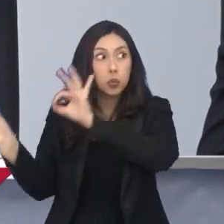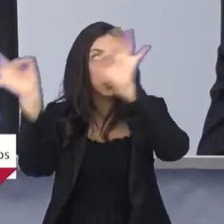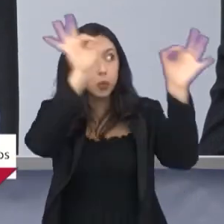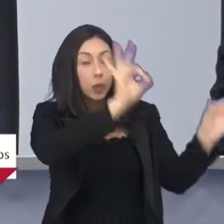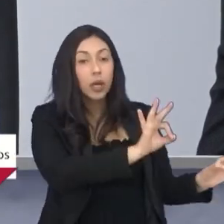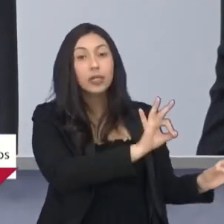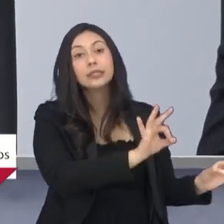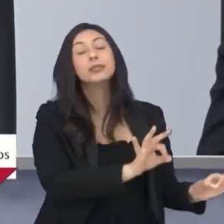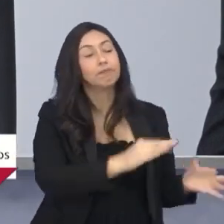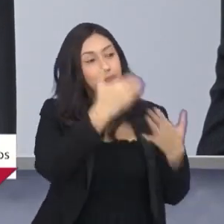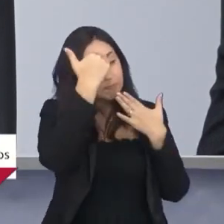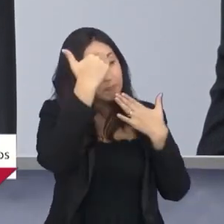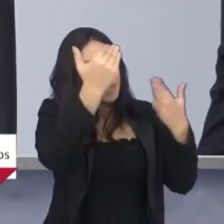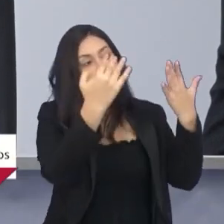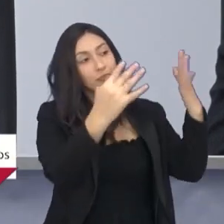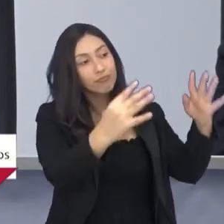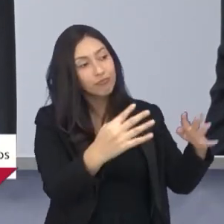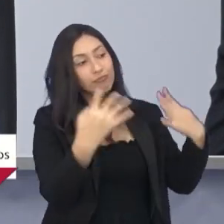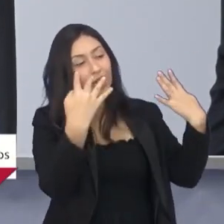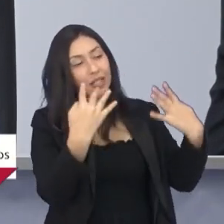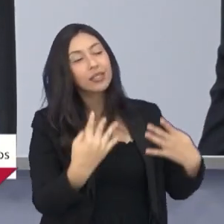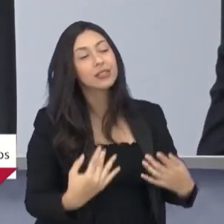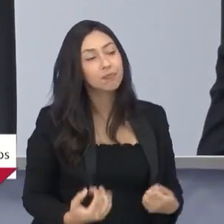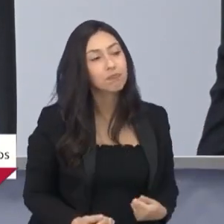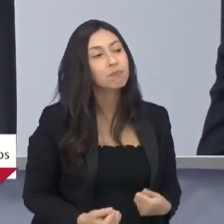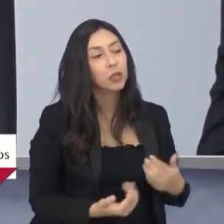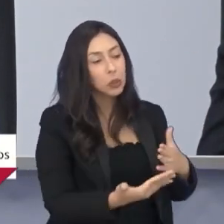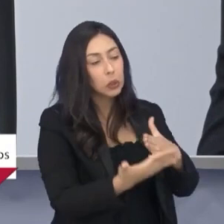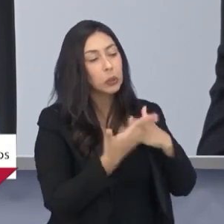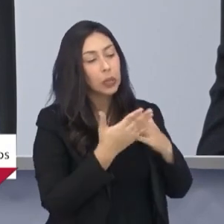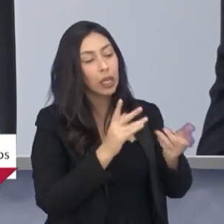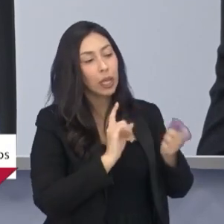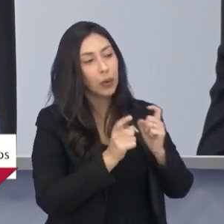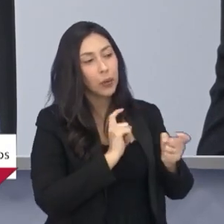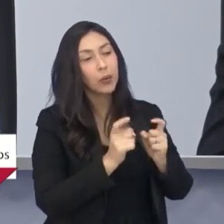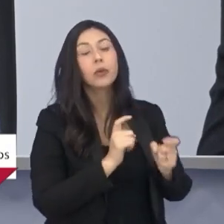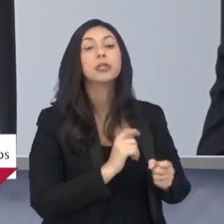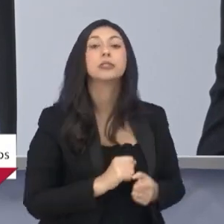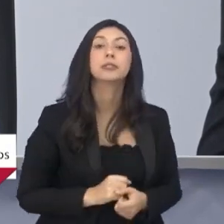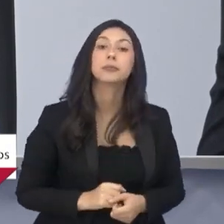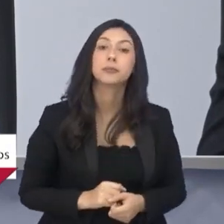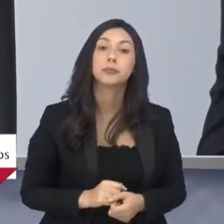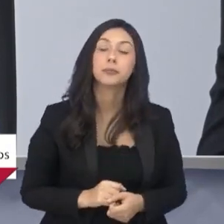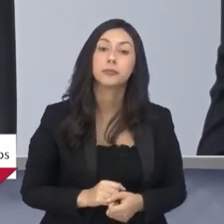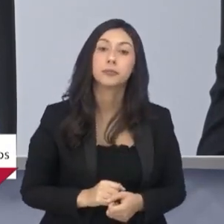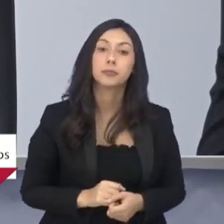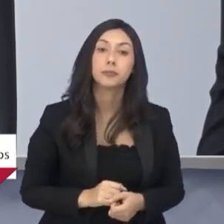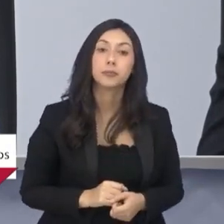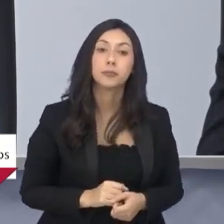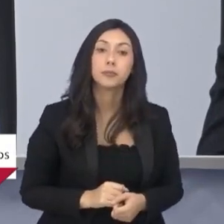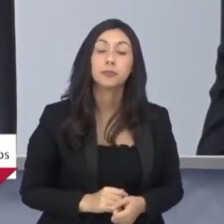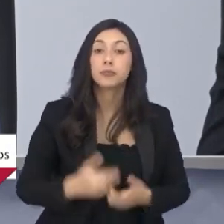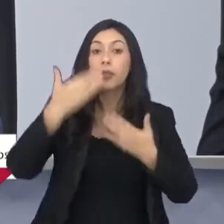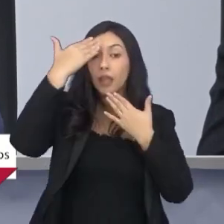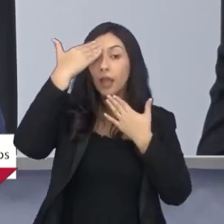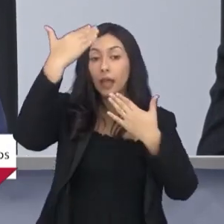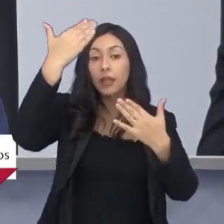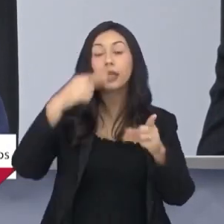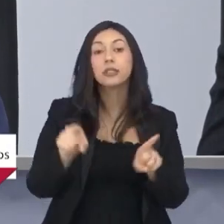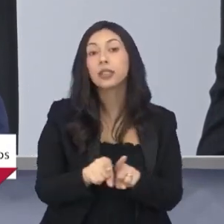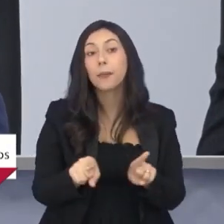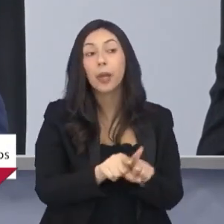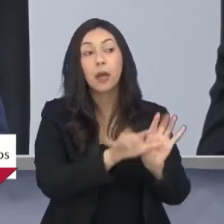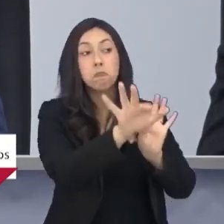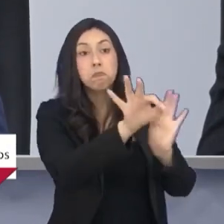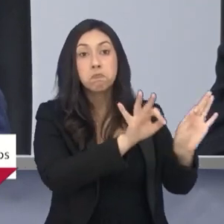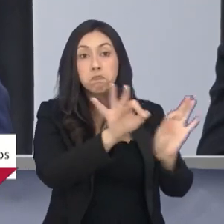e obrigado pelo Prestígio que a senhora tem dado as as nossas reuniões eh agradeço a organização do